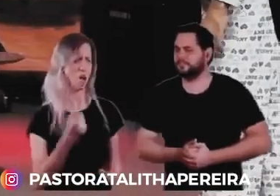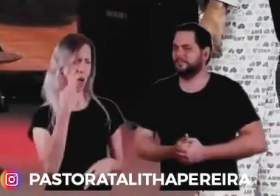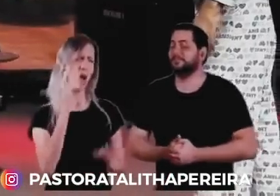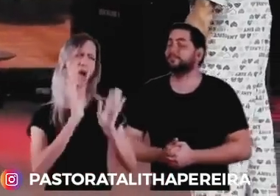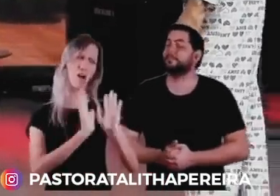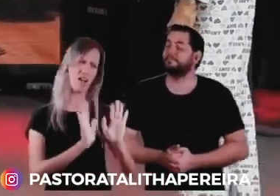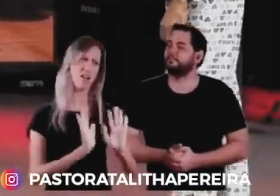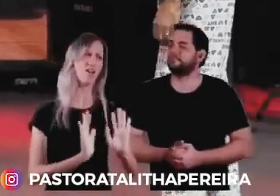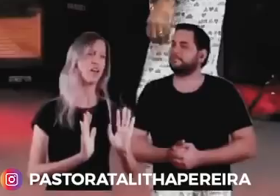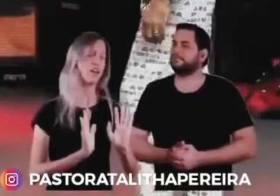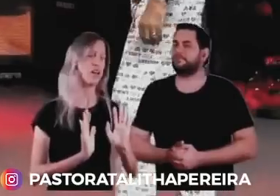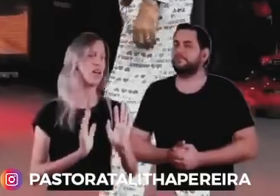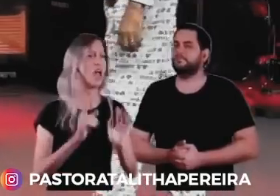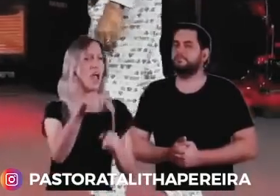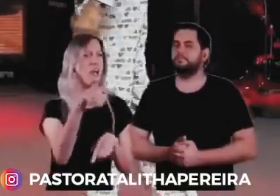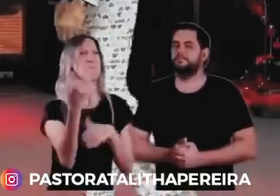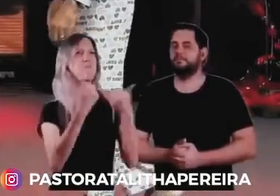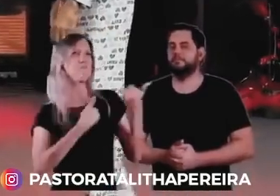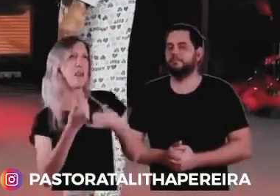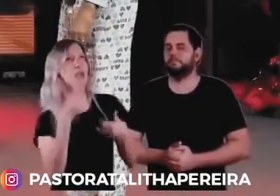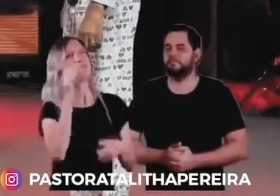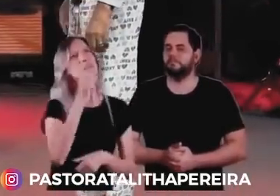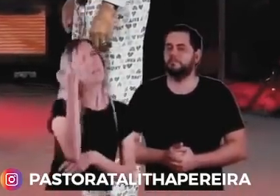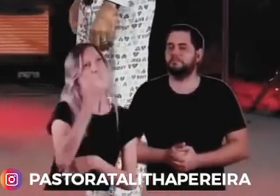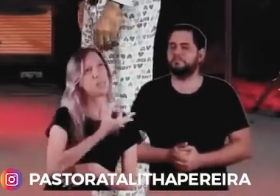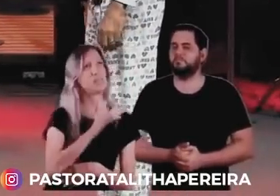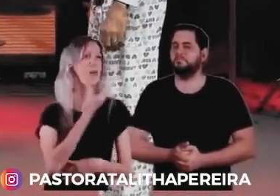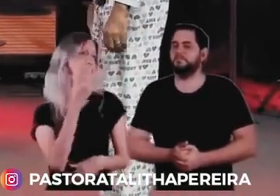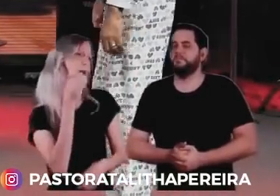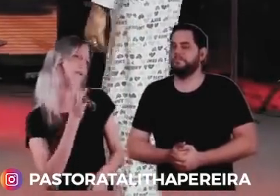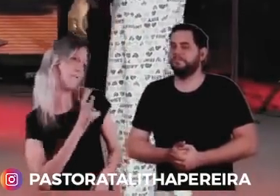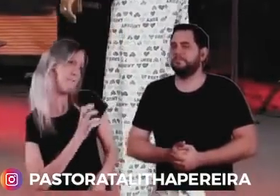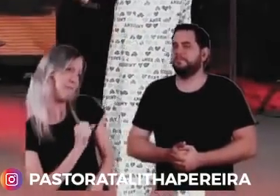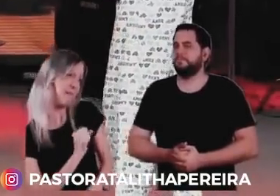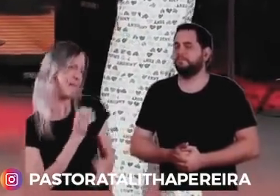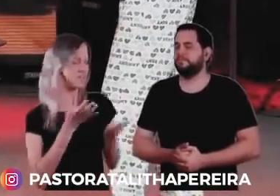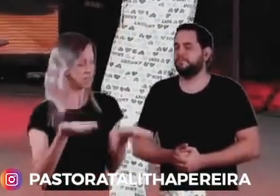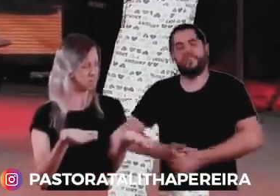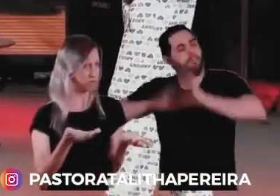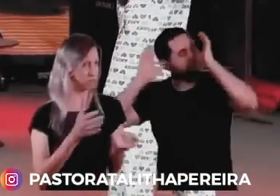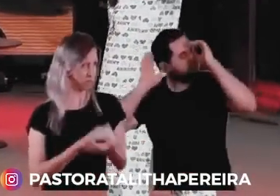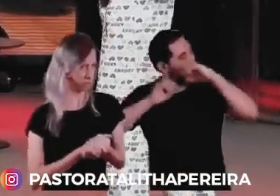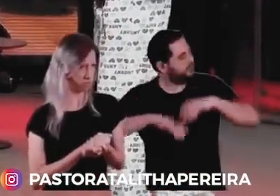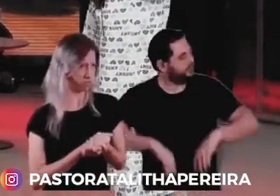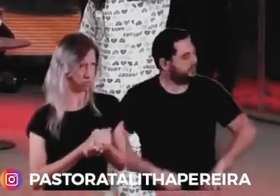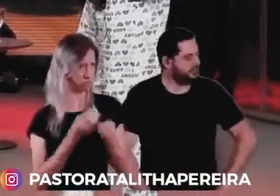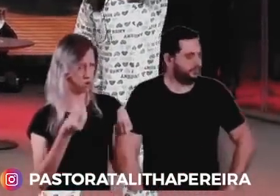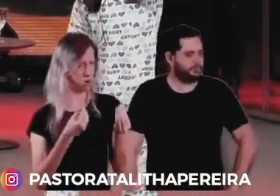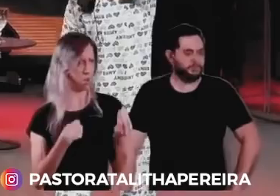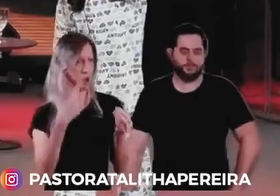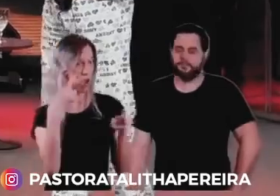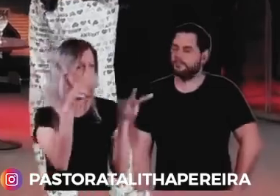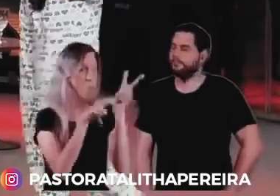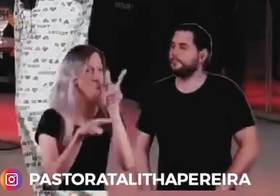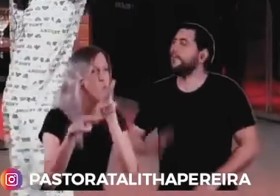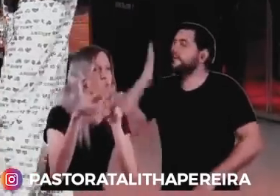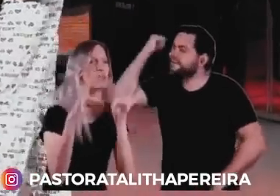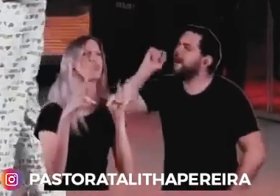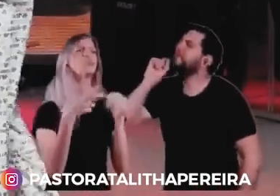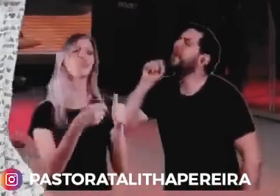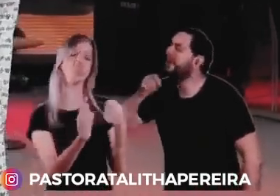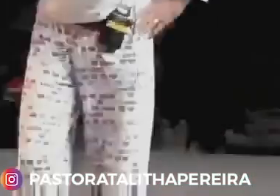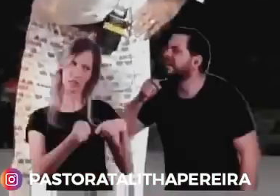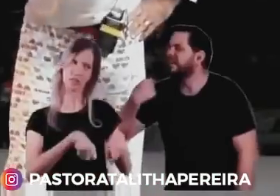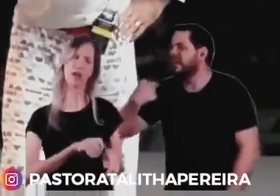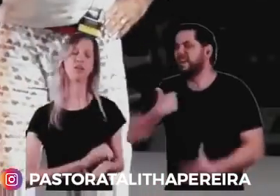lindo. Essa sua história de minha linda, minha querida. Eu preciso, ó, tá de olho. Sabe de uma coisa?